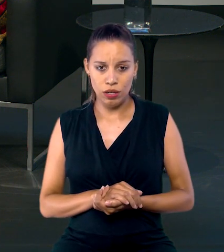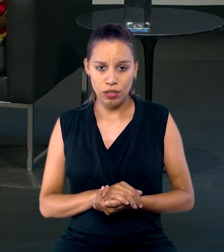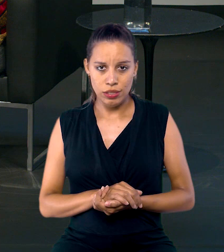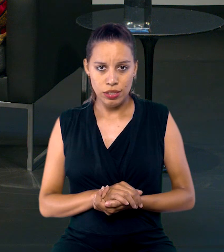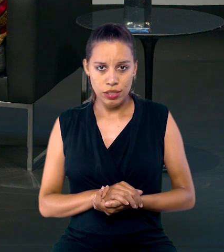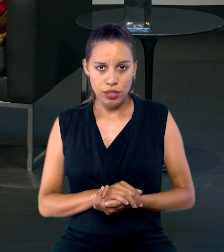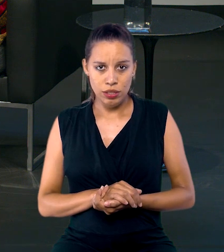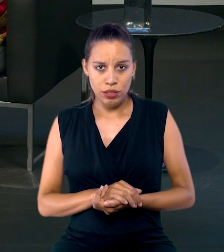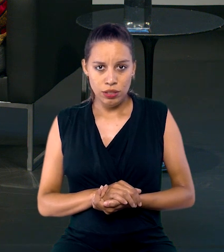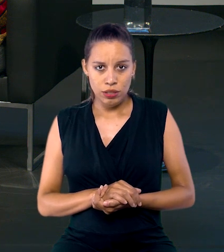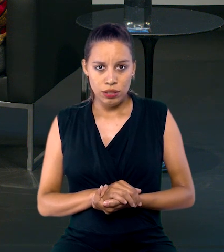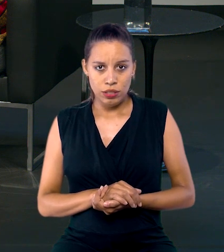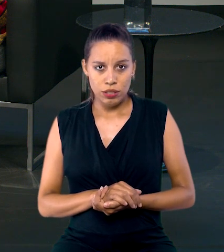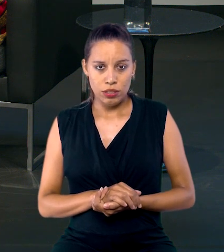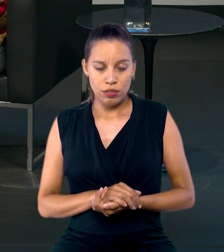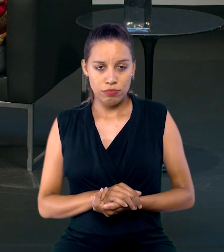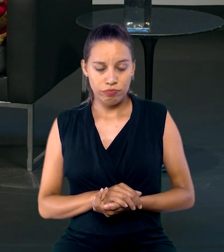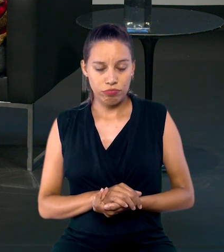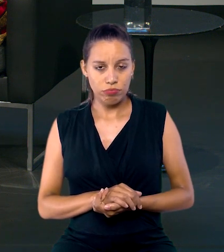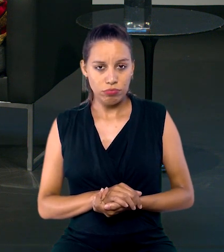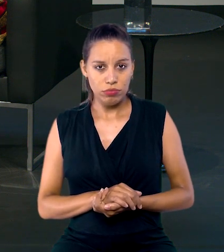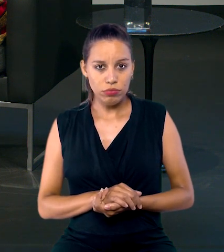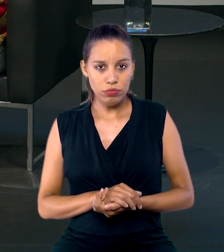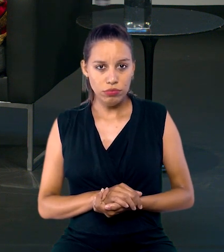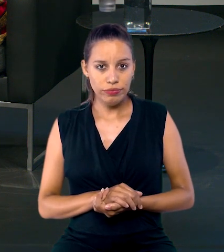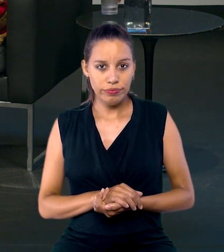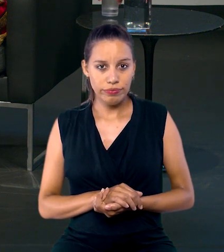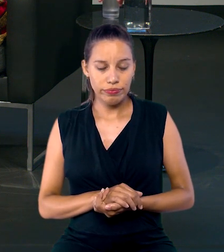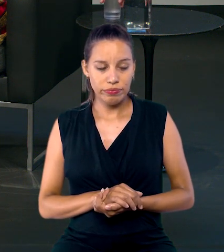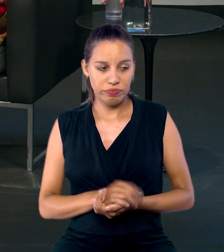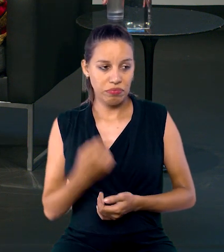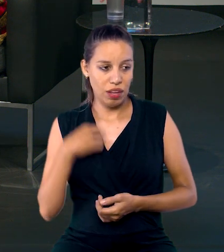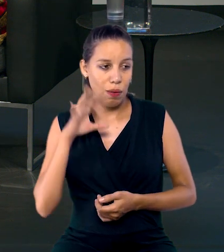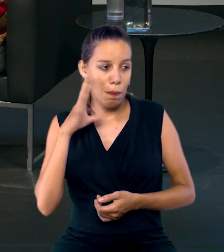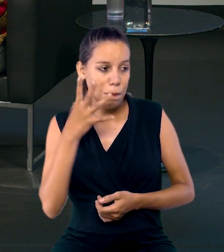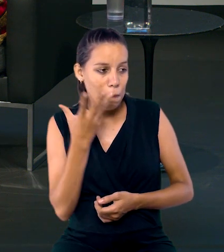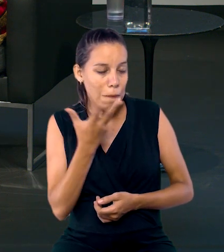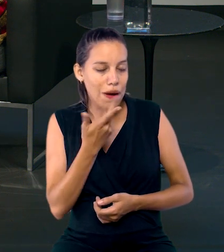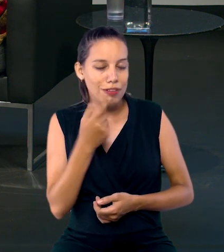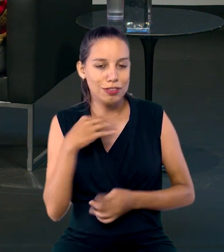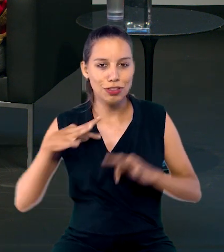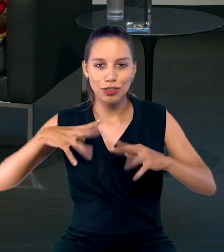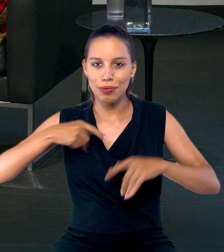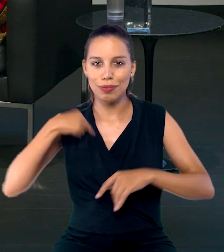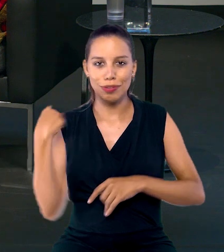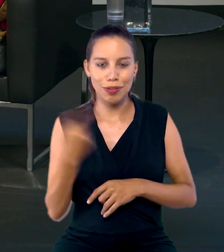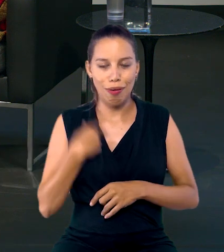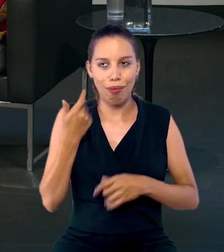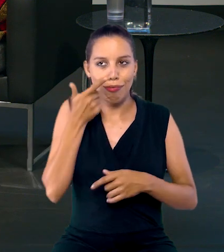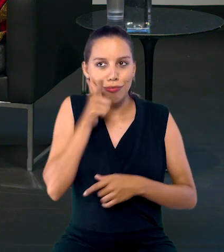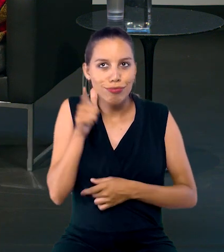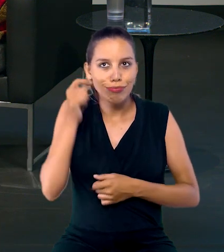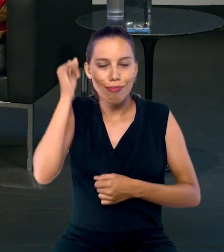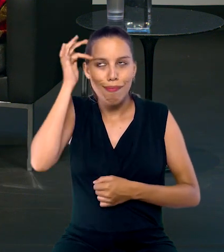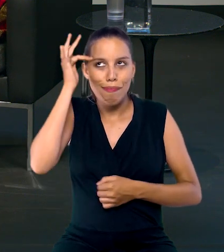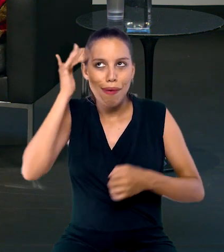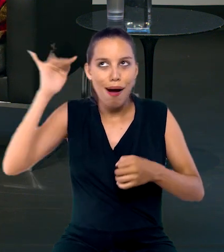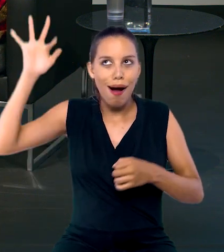E eu acho que todos nós aqui sentimos um pouquinho essas luzes te ouvindo,